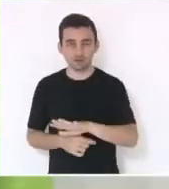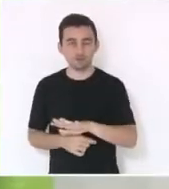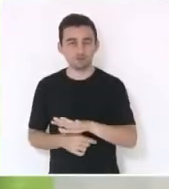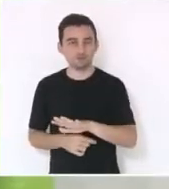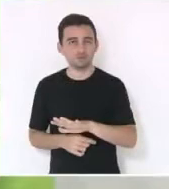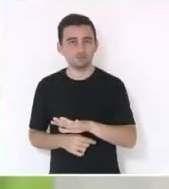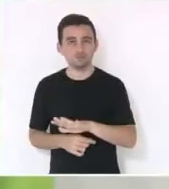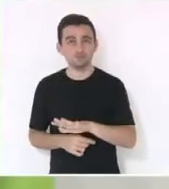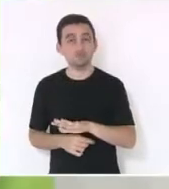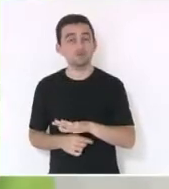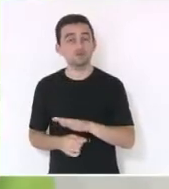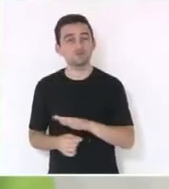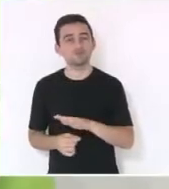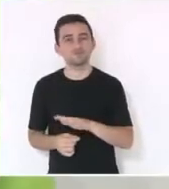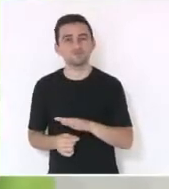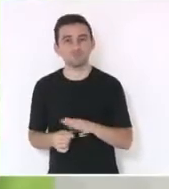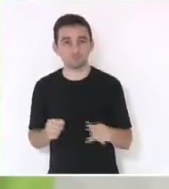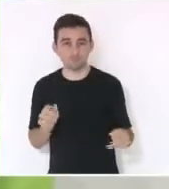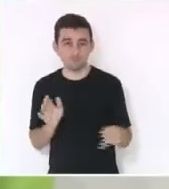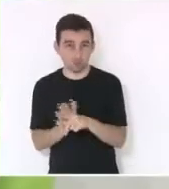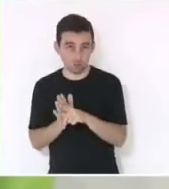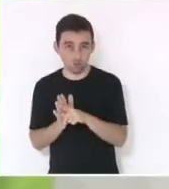seminário de estudos